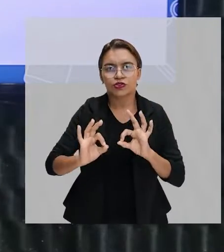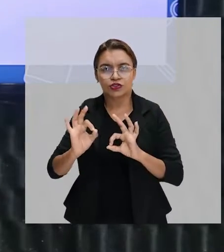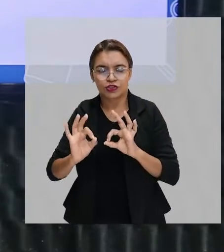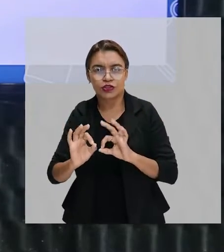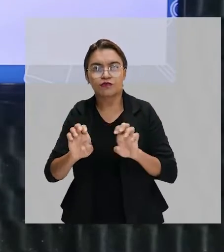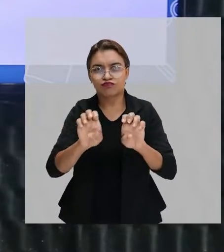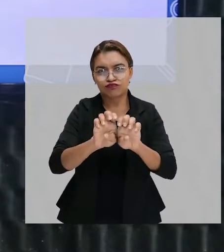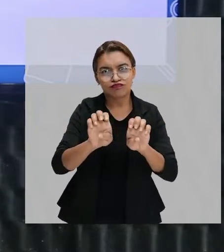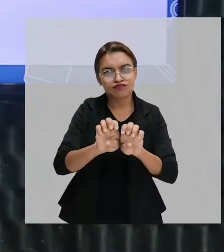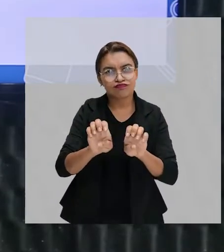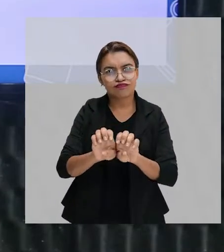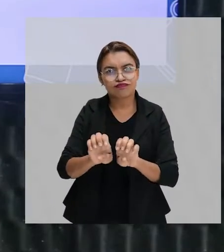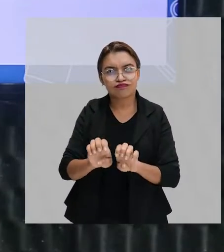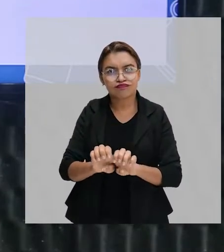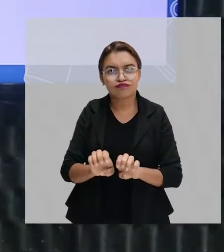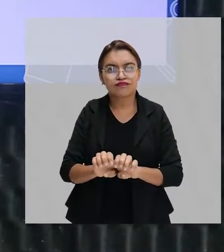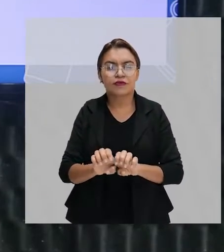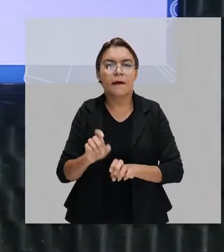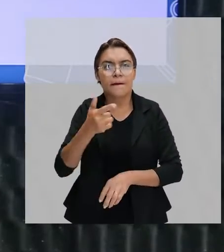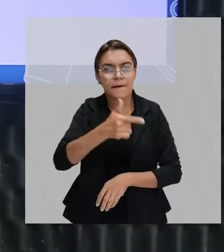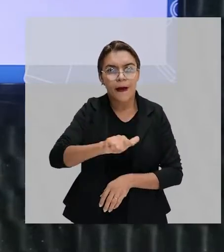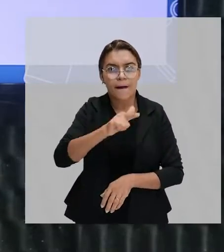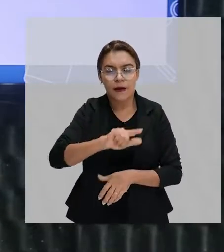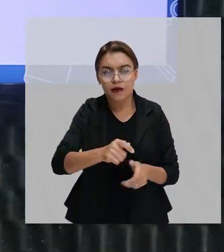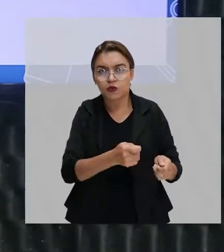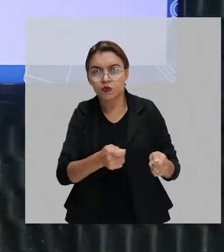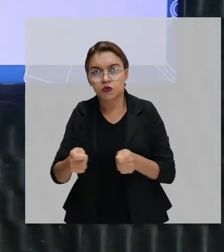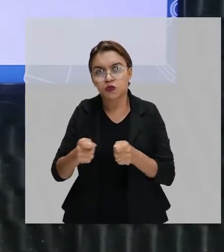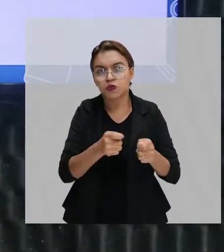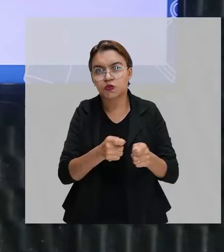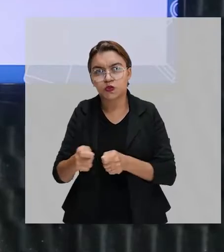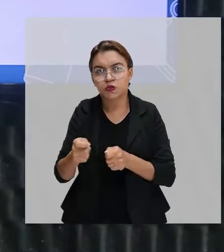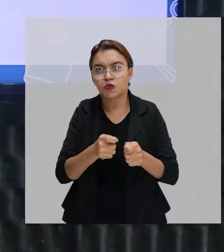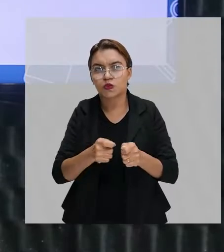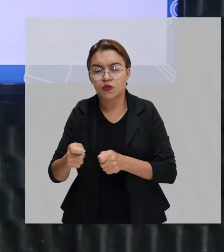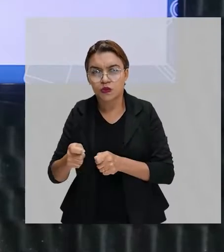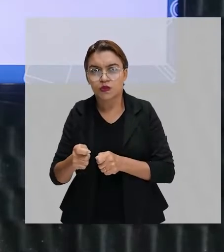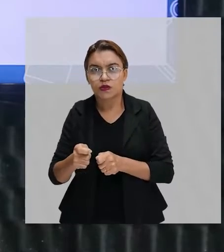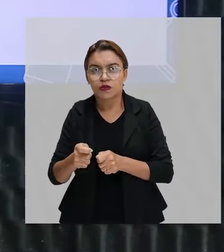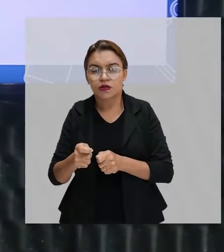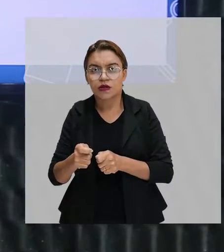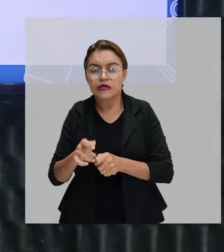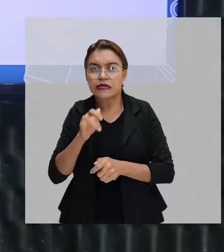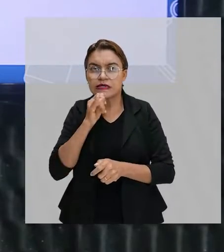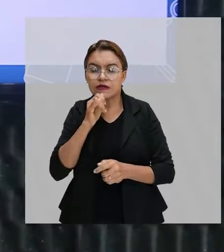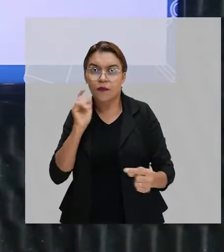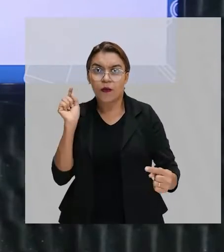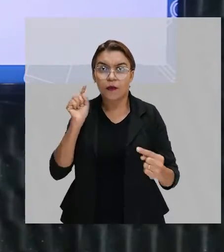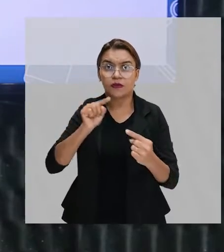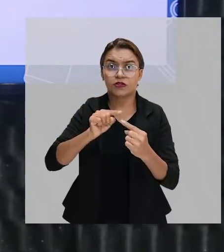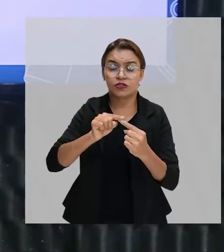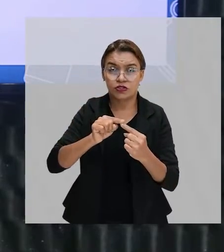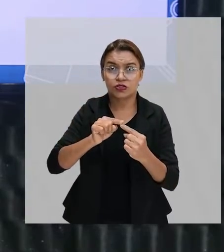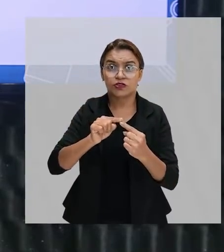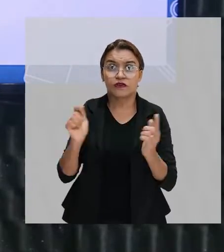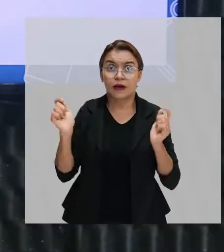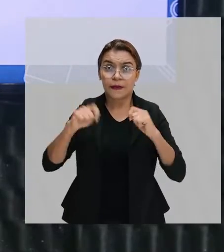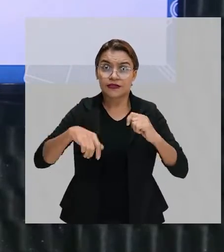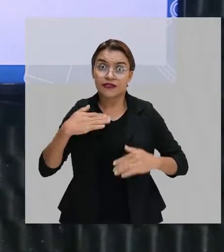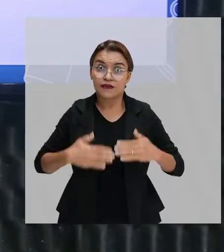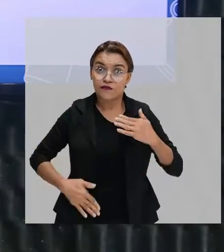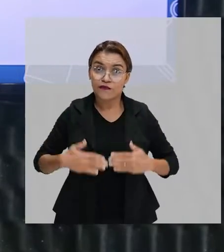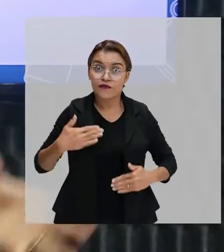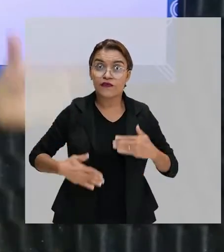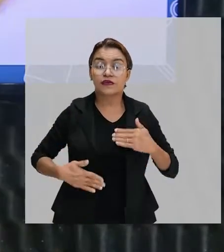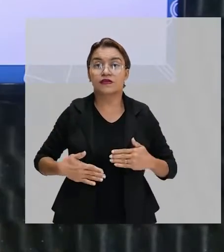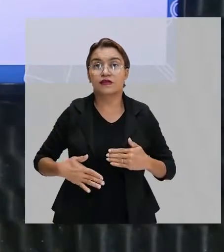ela é estruturada que ela é repetitiva que Visa melhorias os componentes daquelas capacidades físicas do